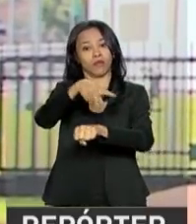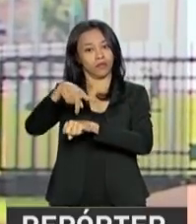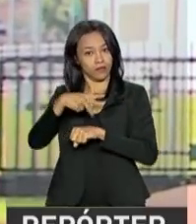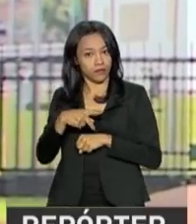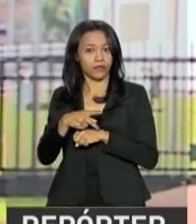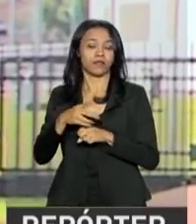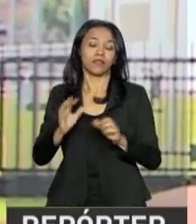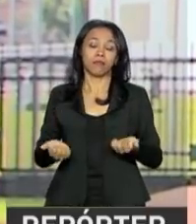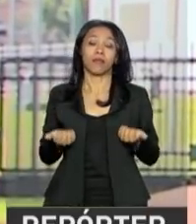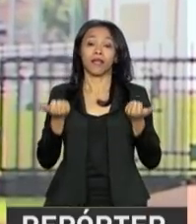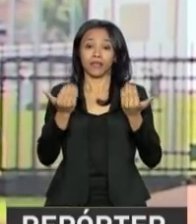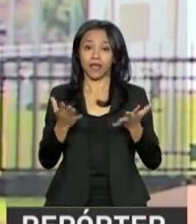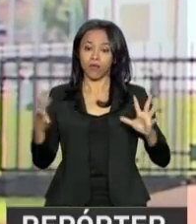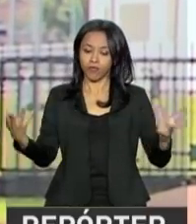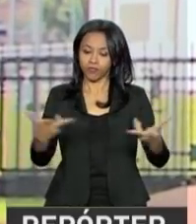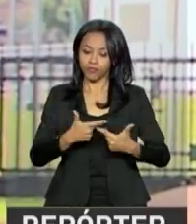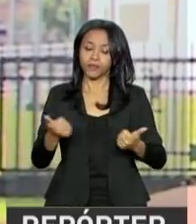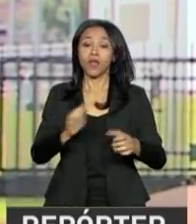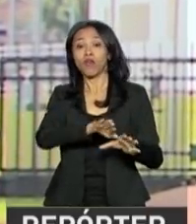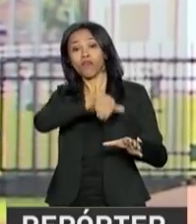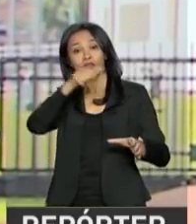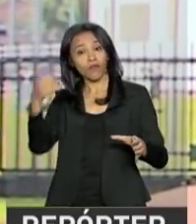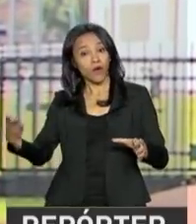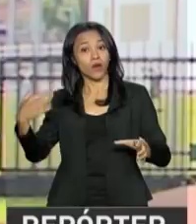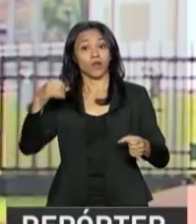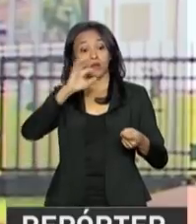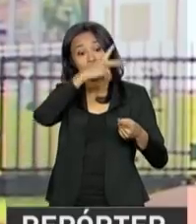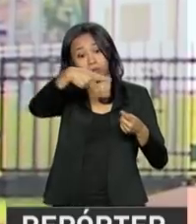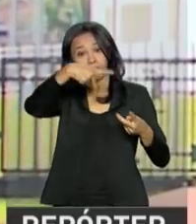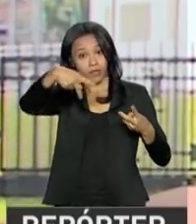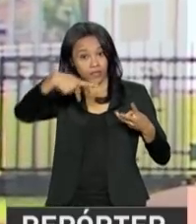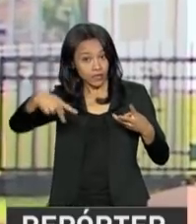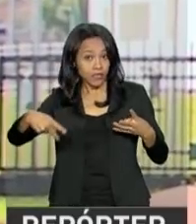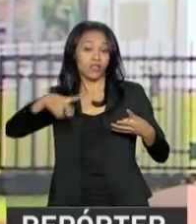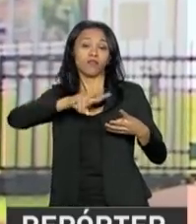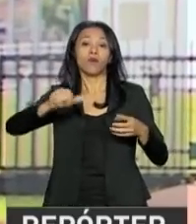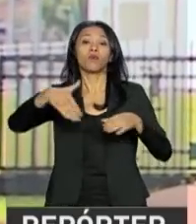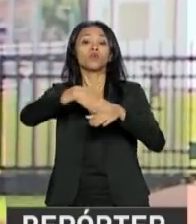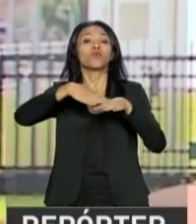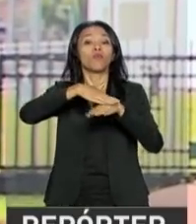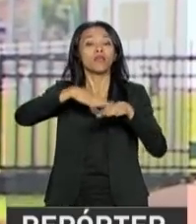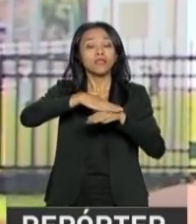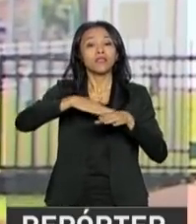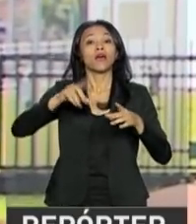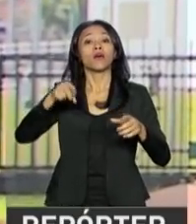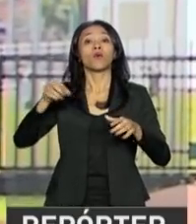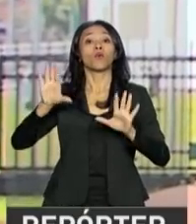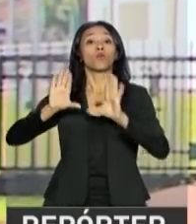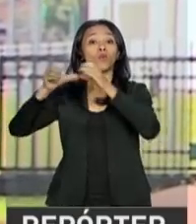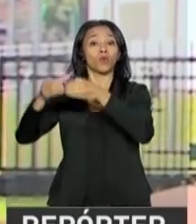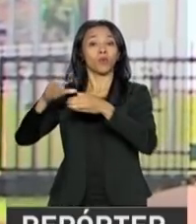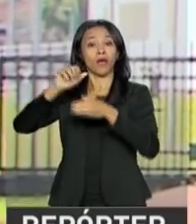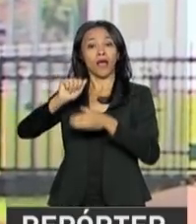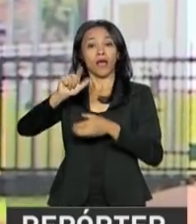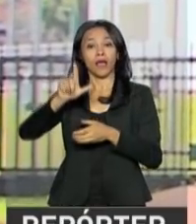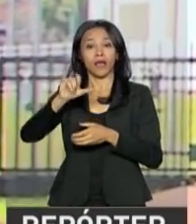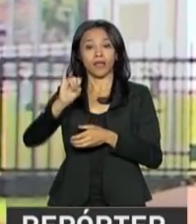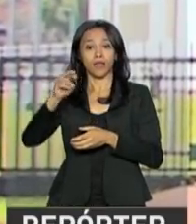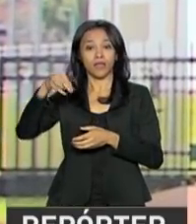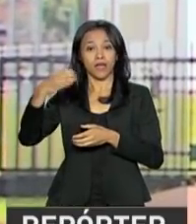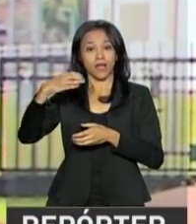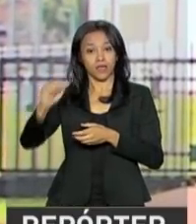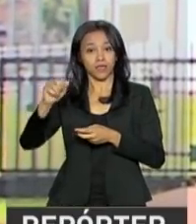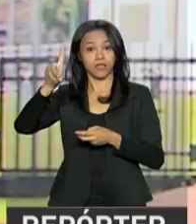ao bloco no campo externo os presidentes vão tratar das negociações com a aliança do pacífico grupo formado por